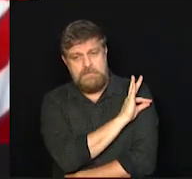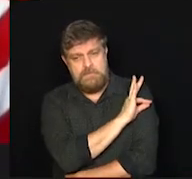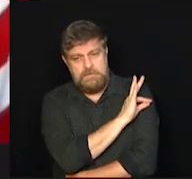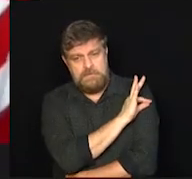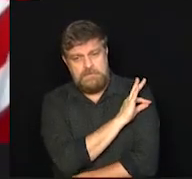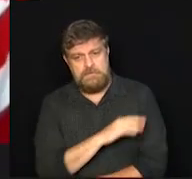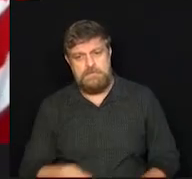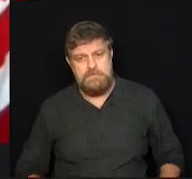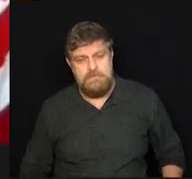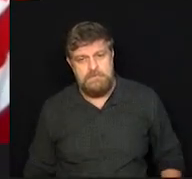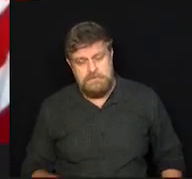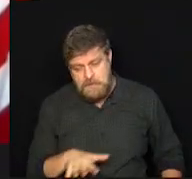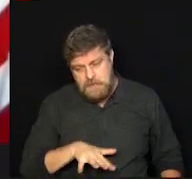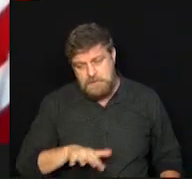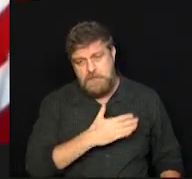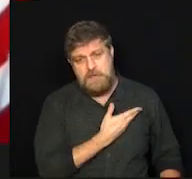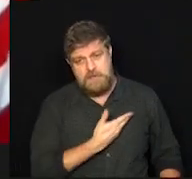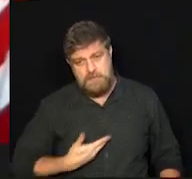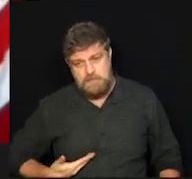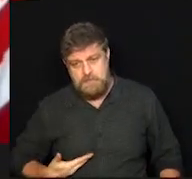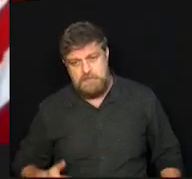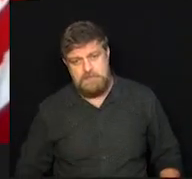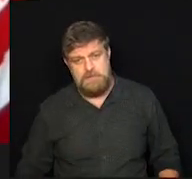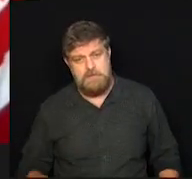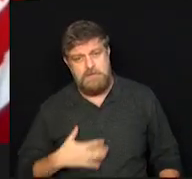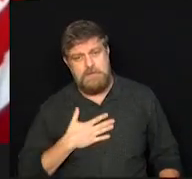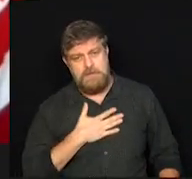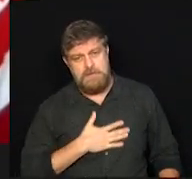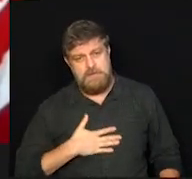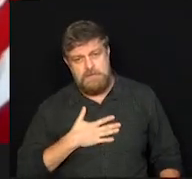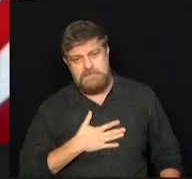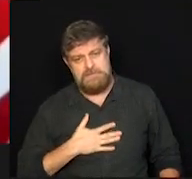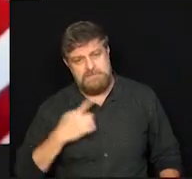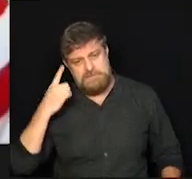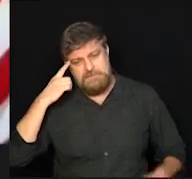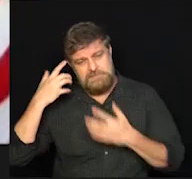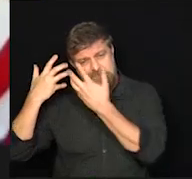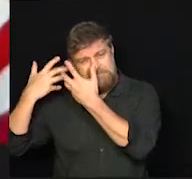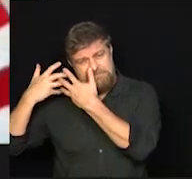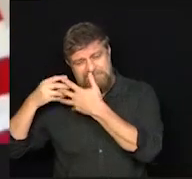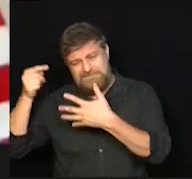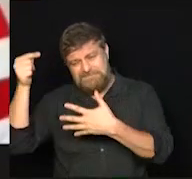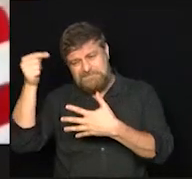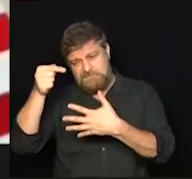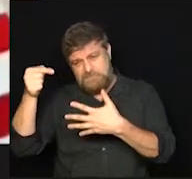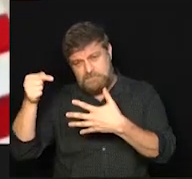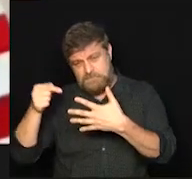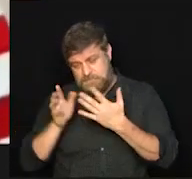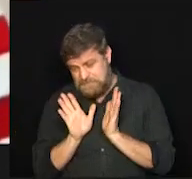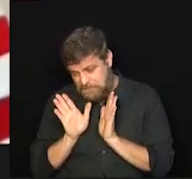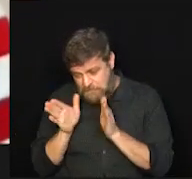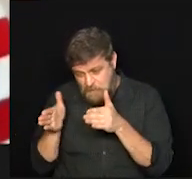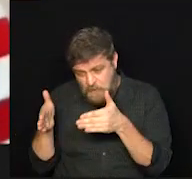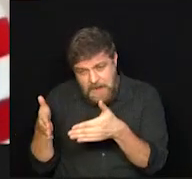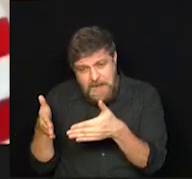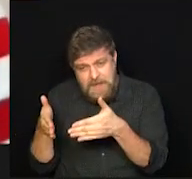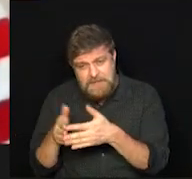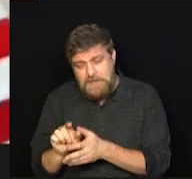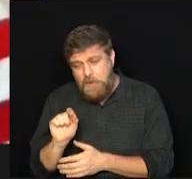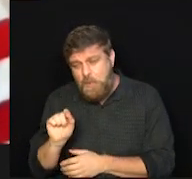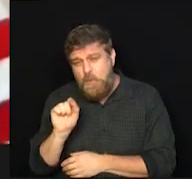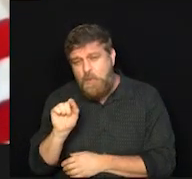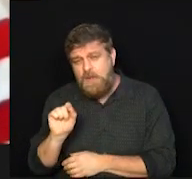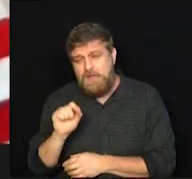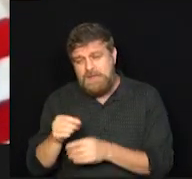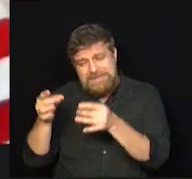no setor público né Eu gostaria de fazer algumas reflexões mais precisas sobre a